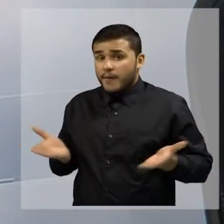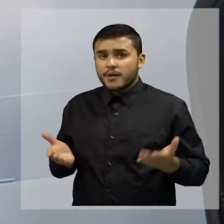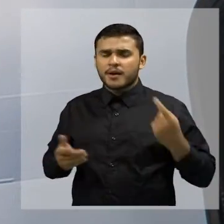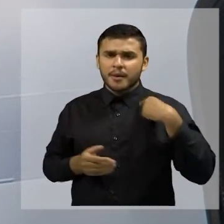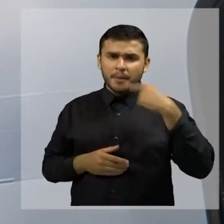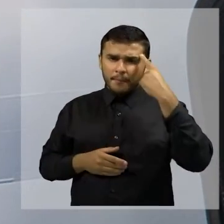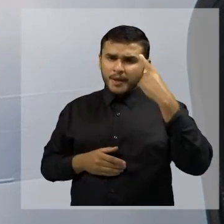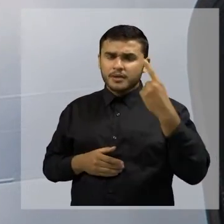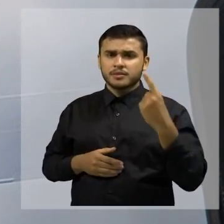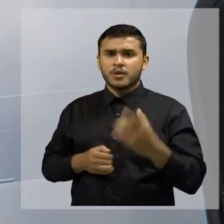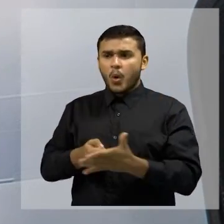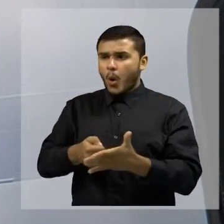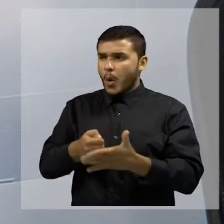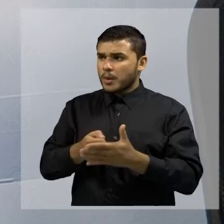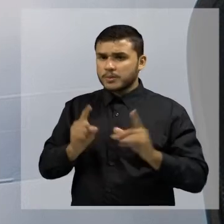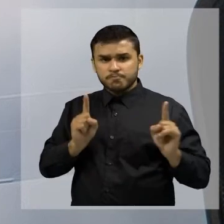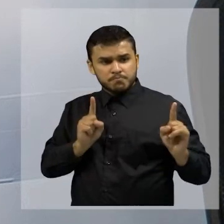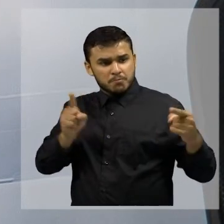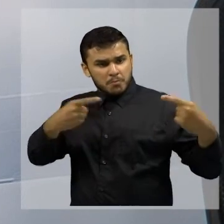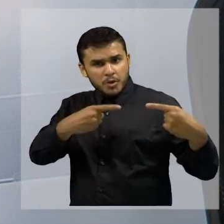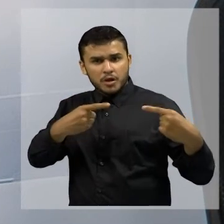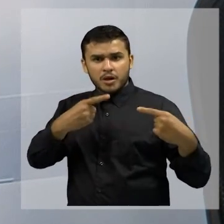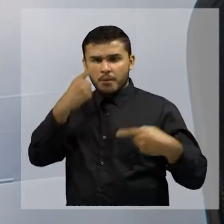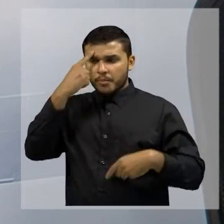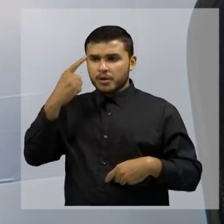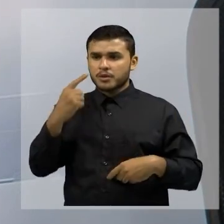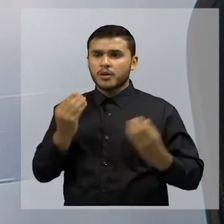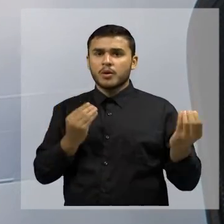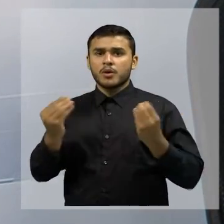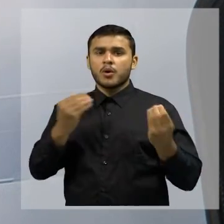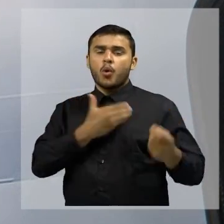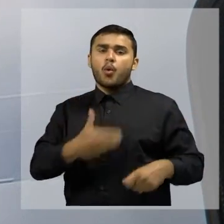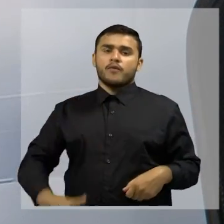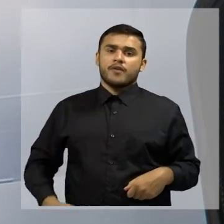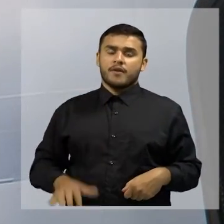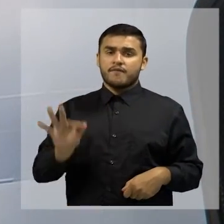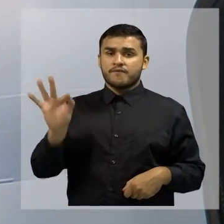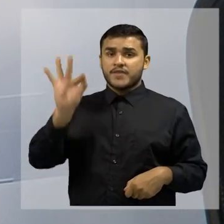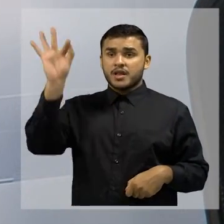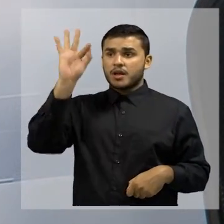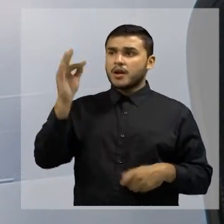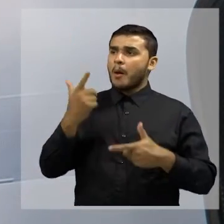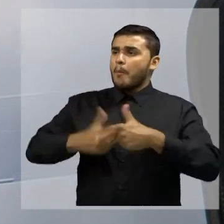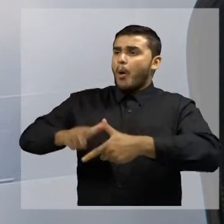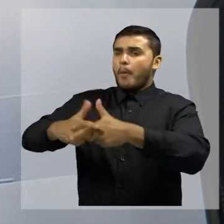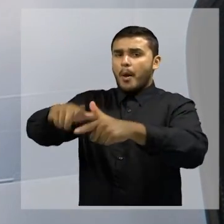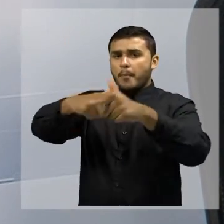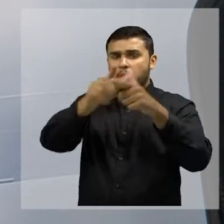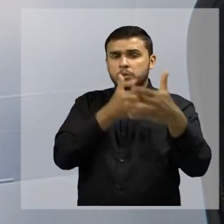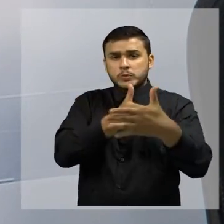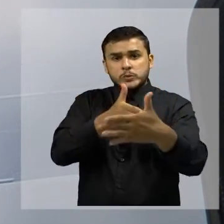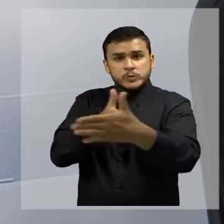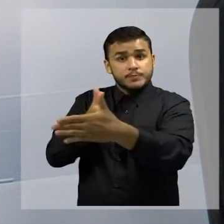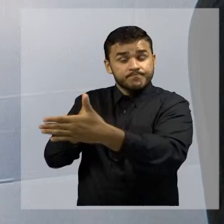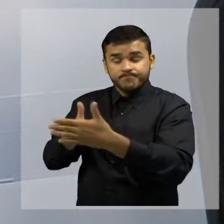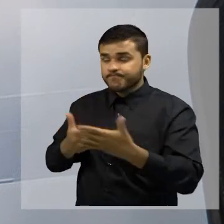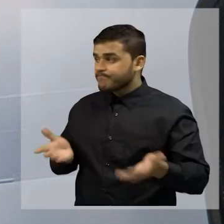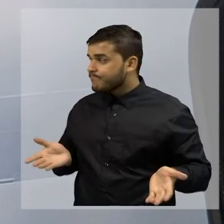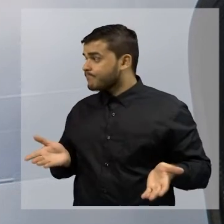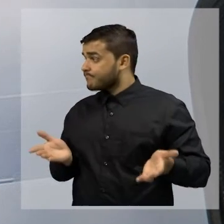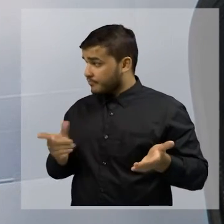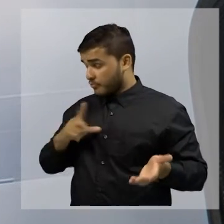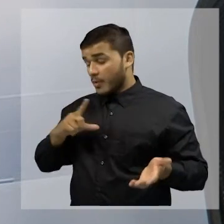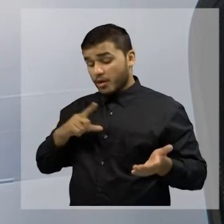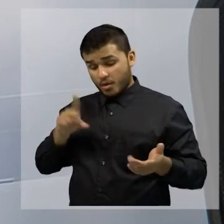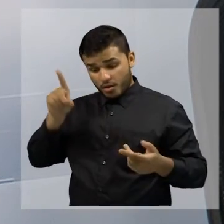sido obrigado a se confrontar com a base governista do presidente Jair Messias Bolsonaro. Ele tem tentado se dissociar, né? Não, porque a